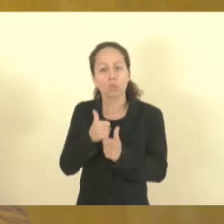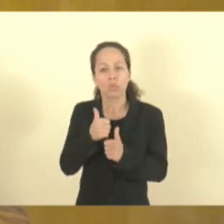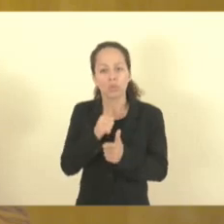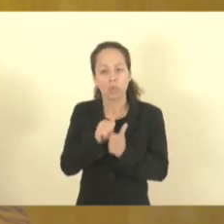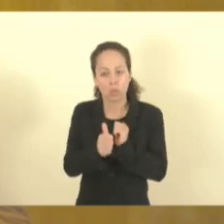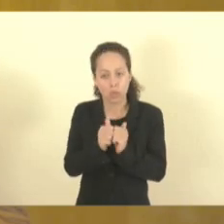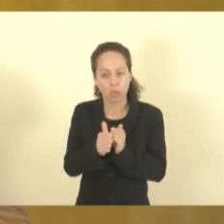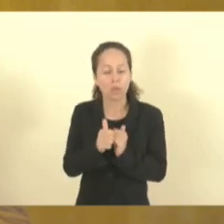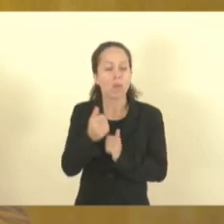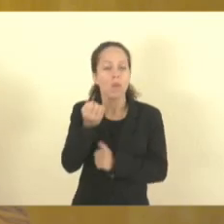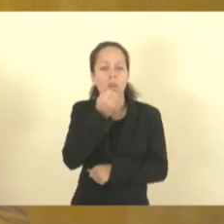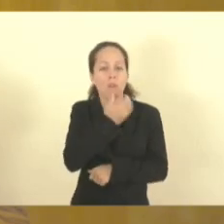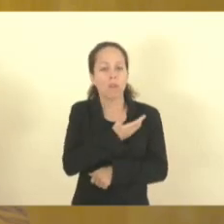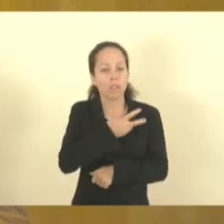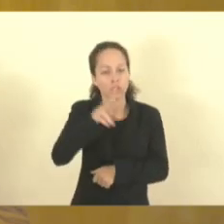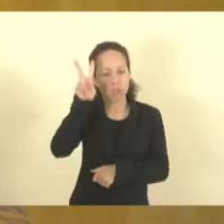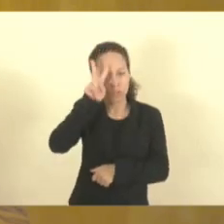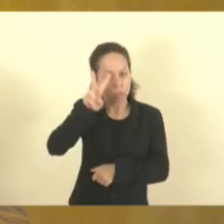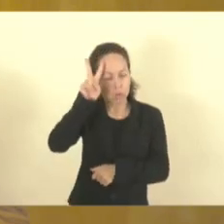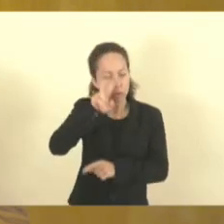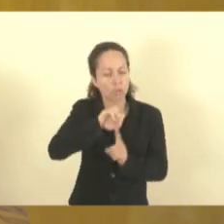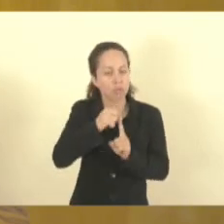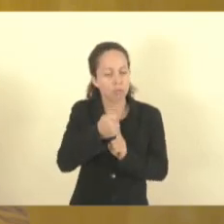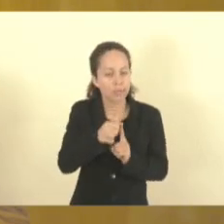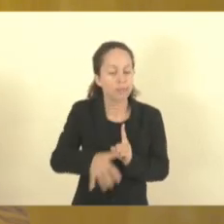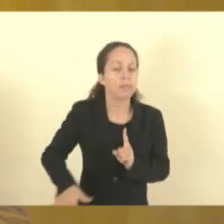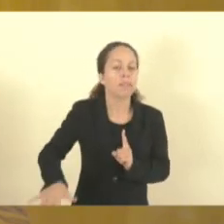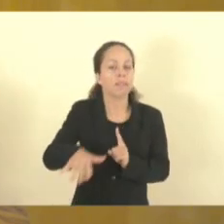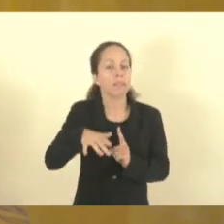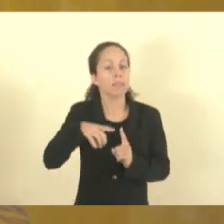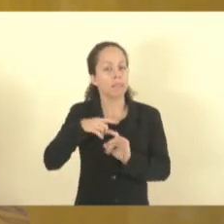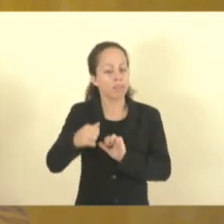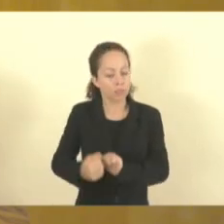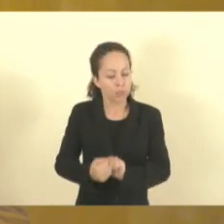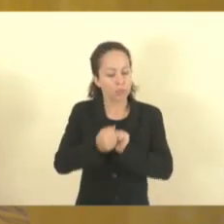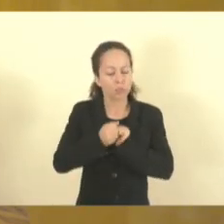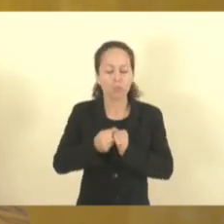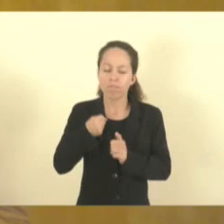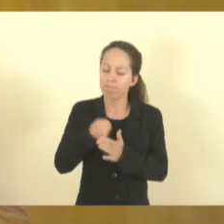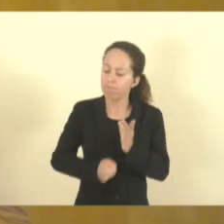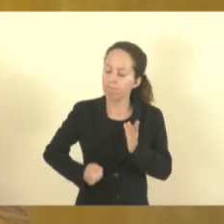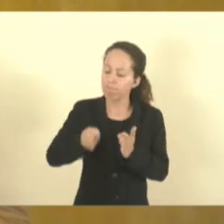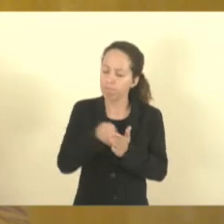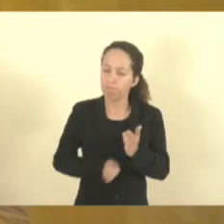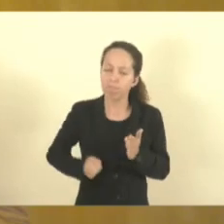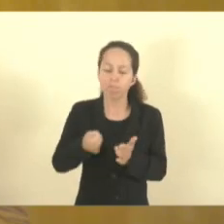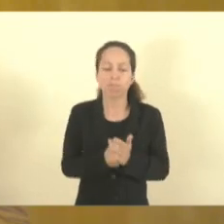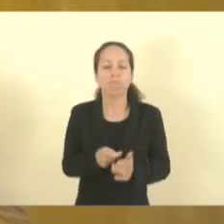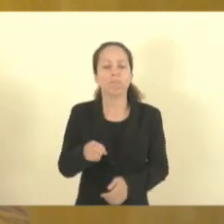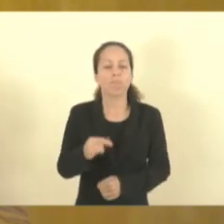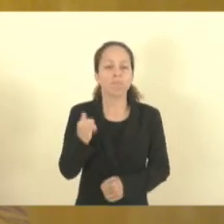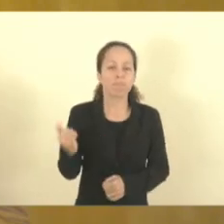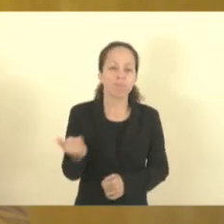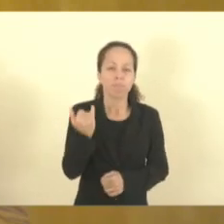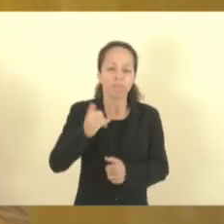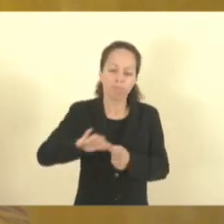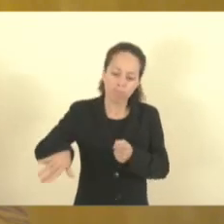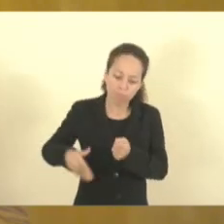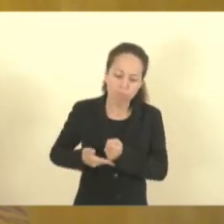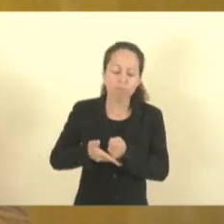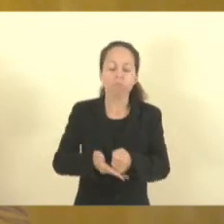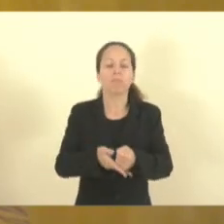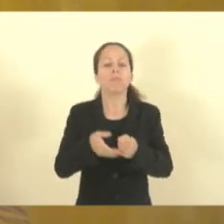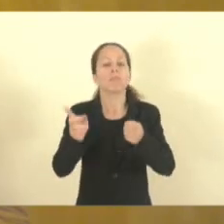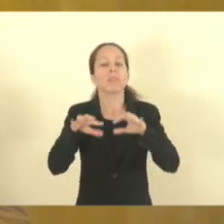para a sociedade, para que a sociedade venha junto conosco nessa luta em defesa do estádio Engenheiro Araripe,